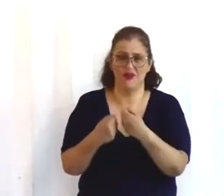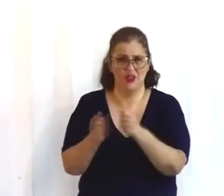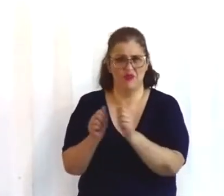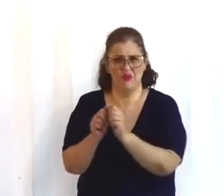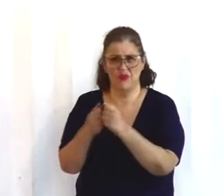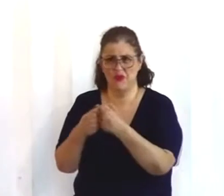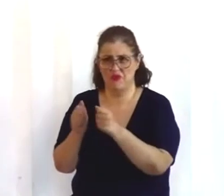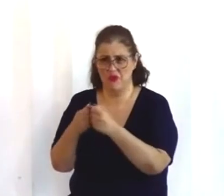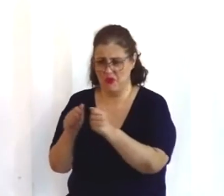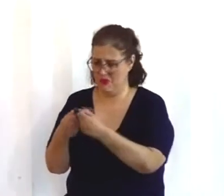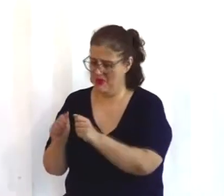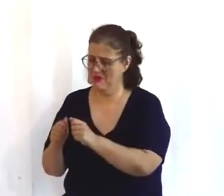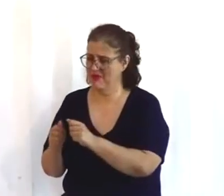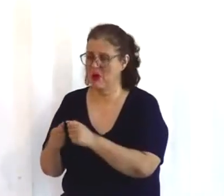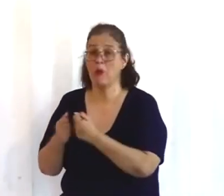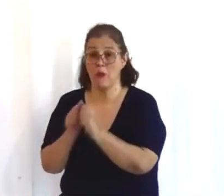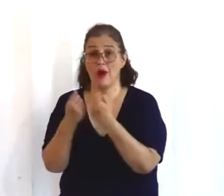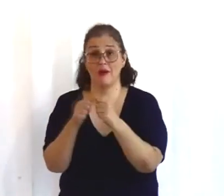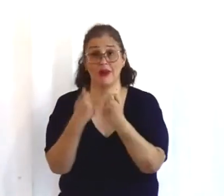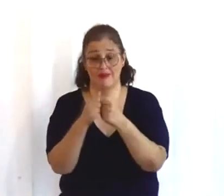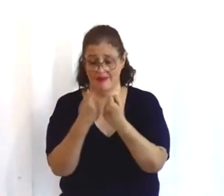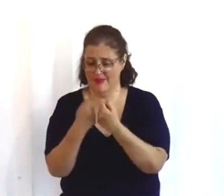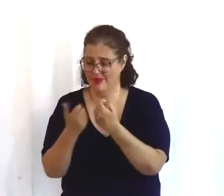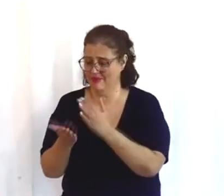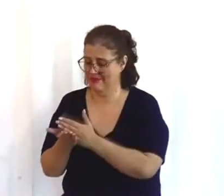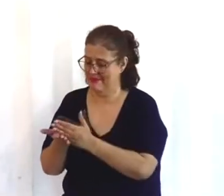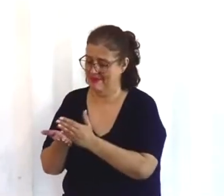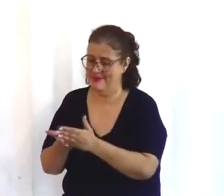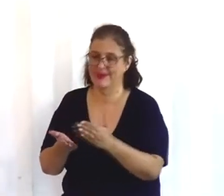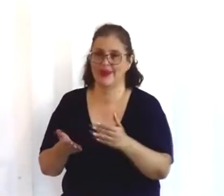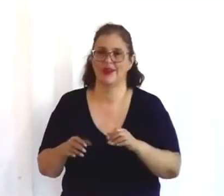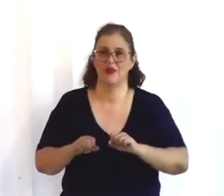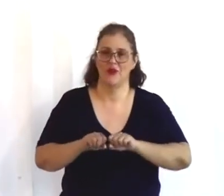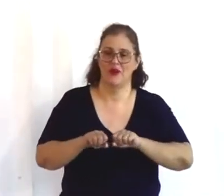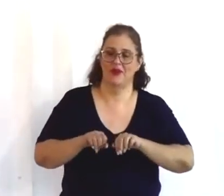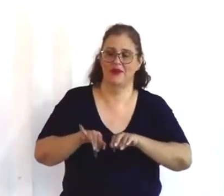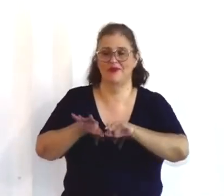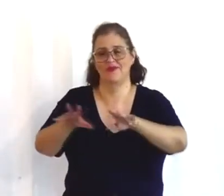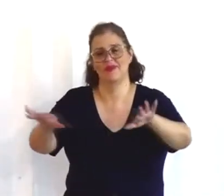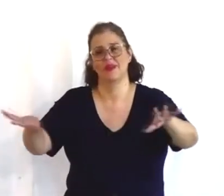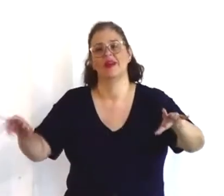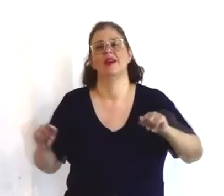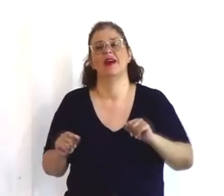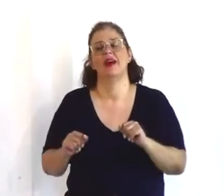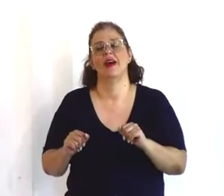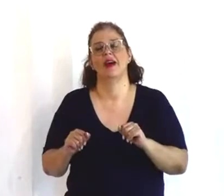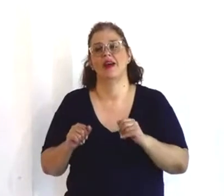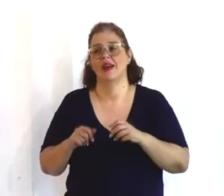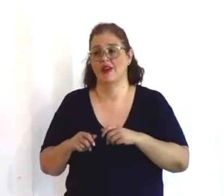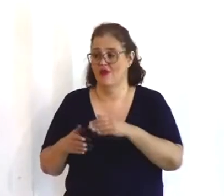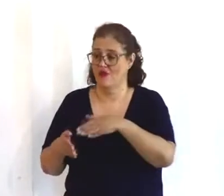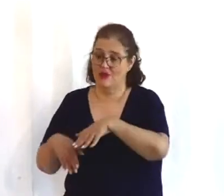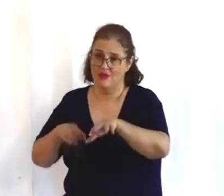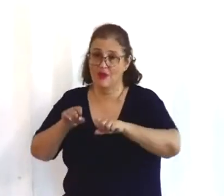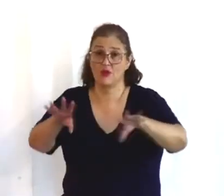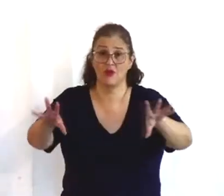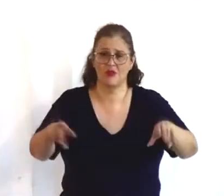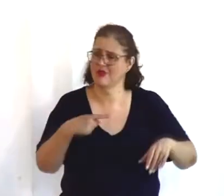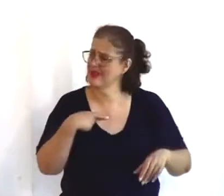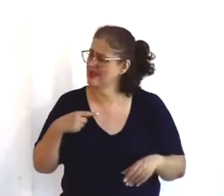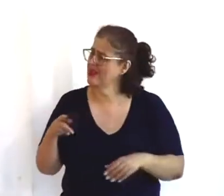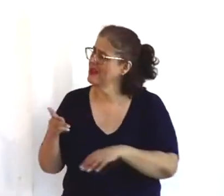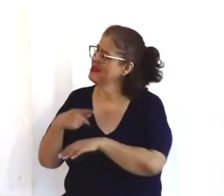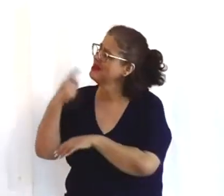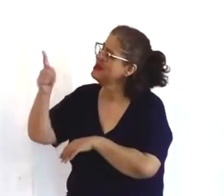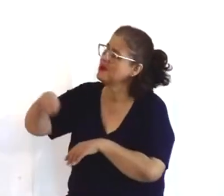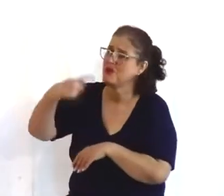sou o pão vivo que desceu do céu. Que promessa maravilhosa! Nós vamos experimentar do maná escondido. O mistério